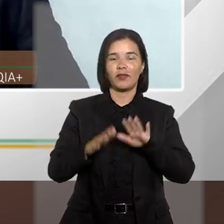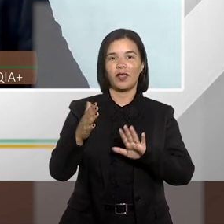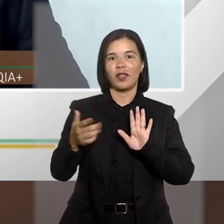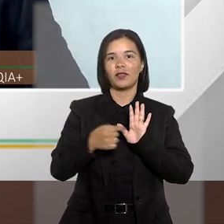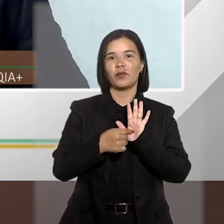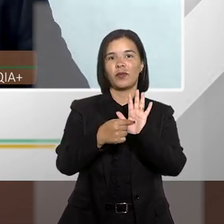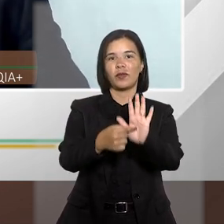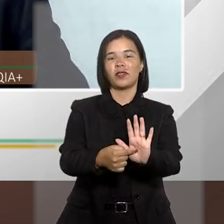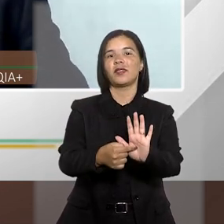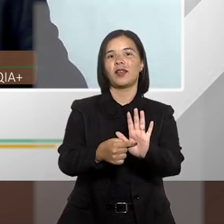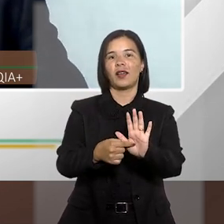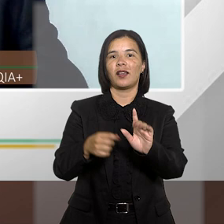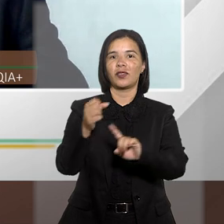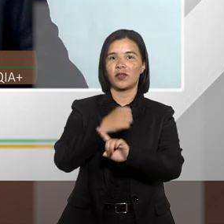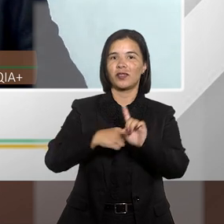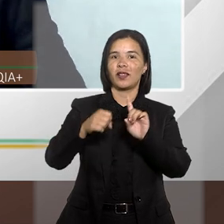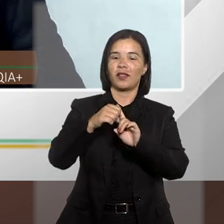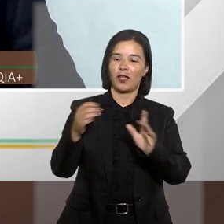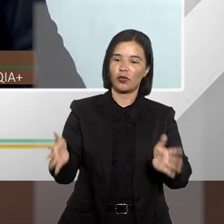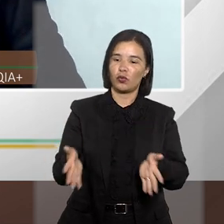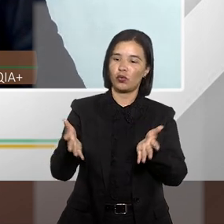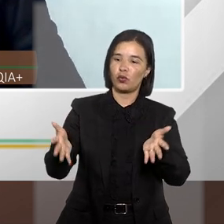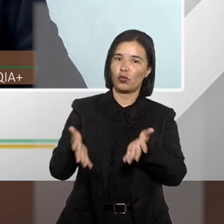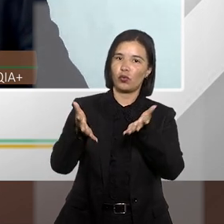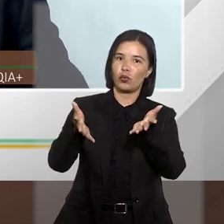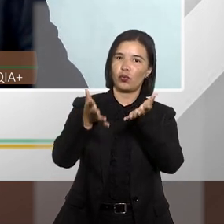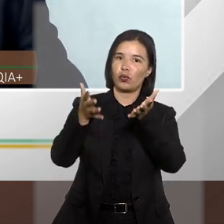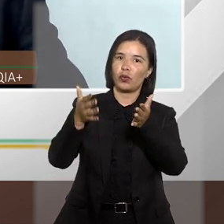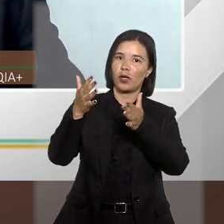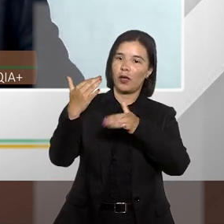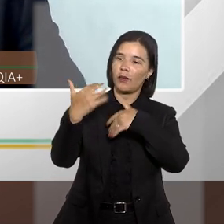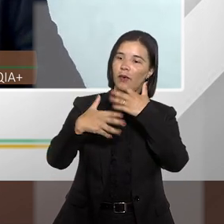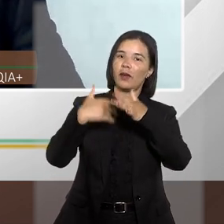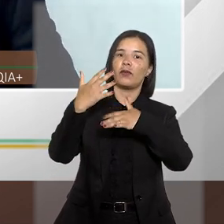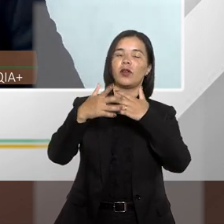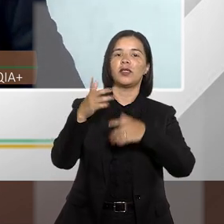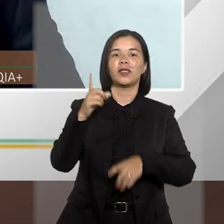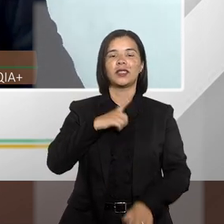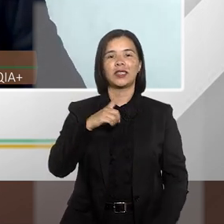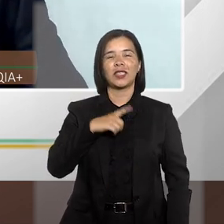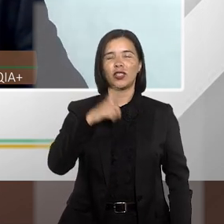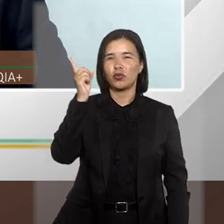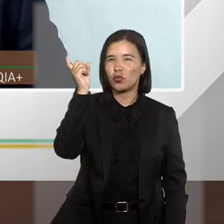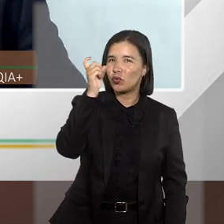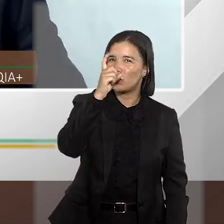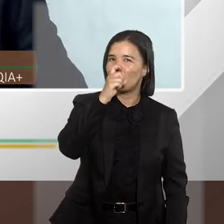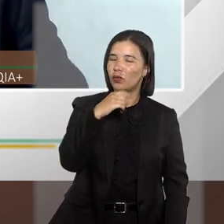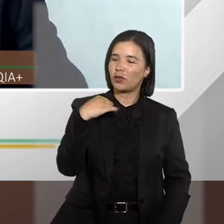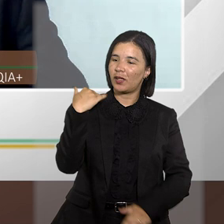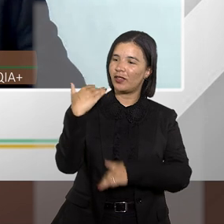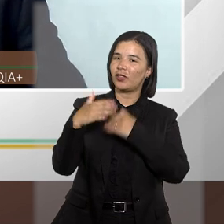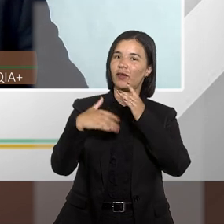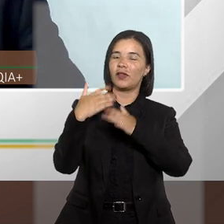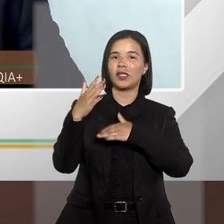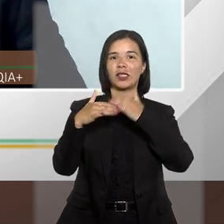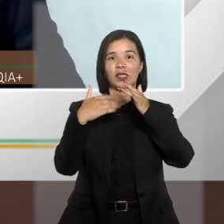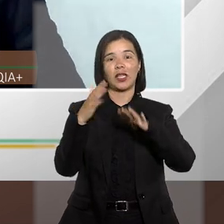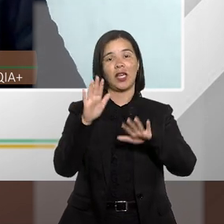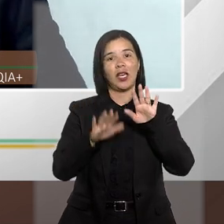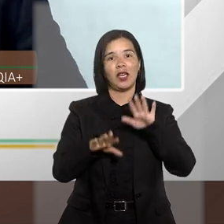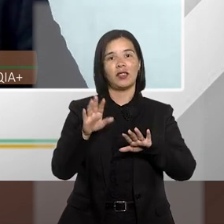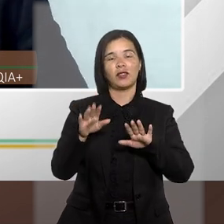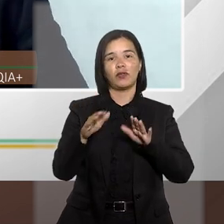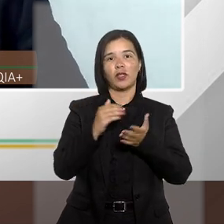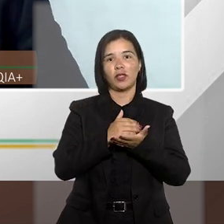a sociedade para frente, né? Muitas vezes de puxar a sociedade que tem dificuldade em avançar apenas ou talvez a